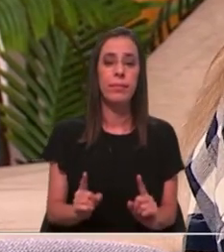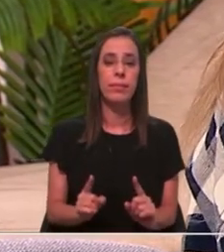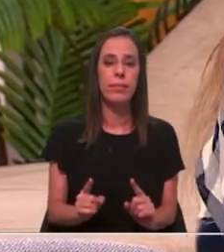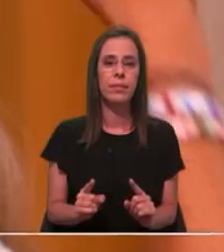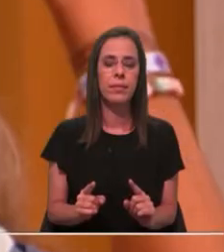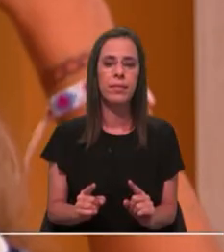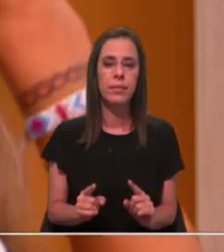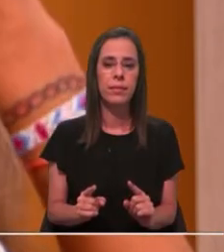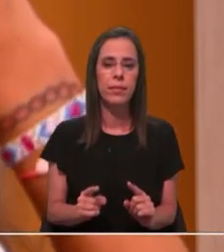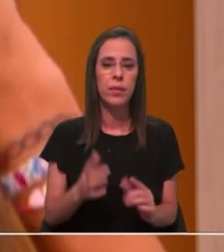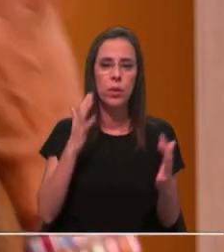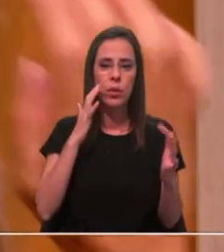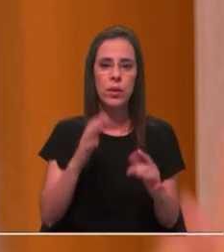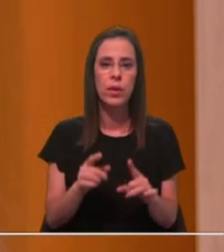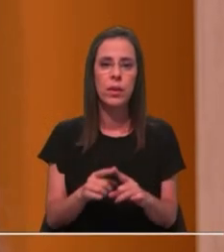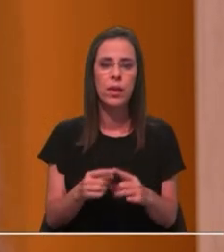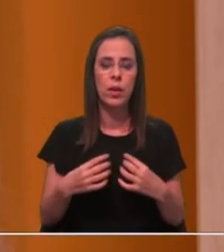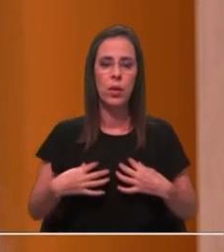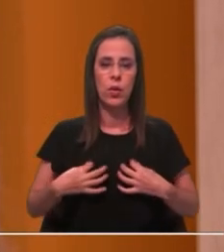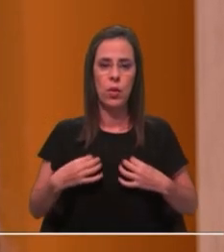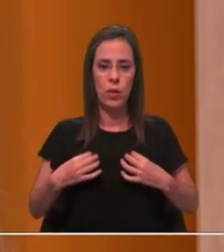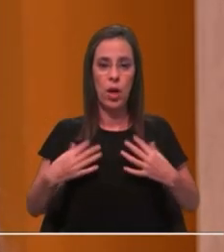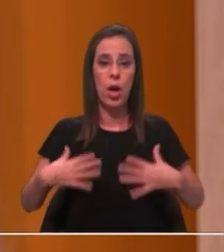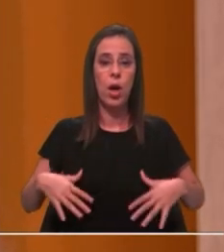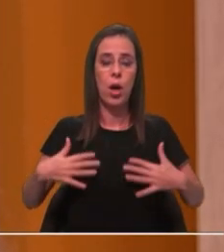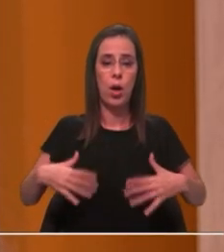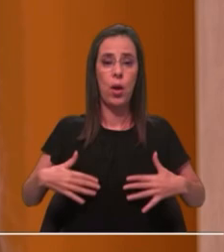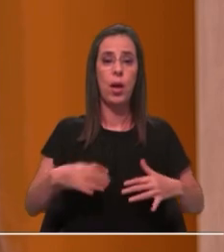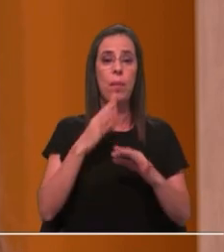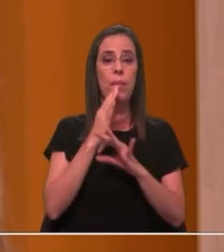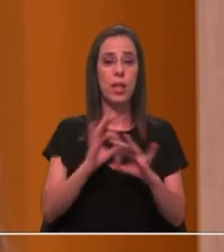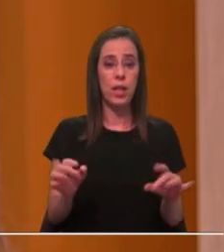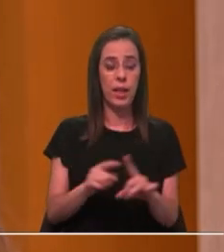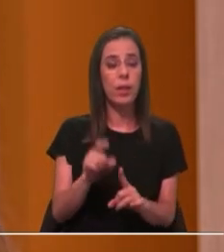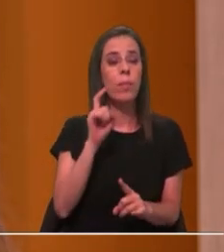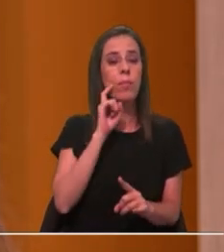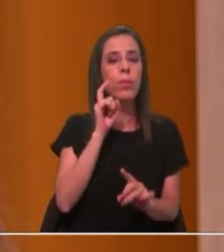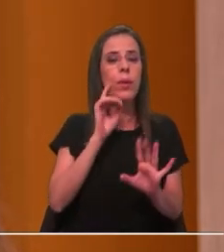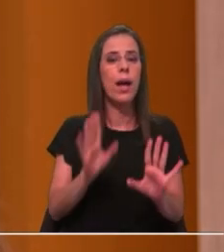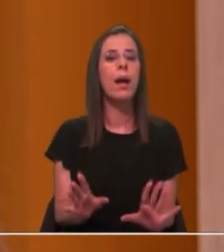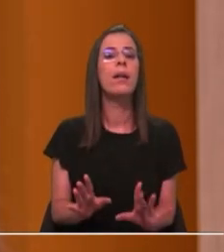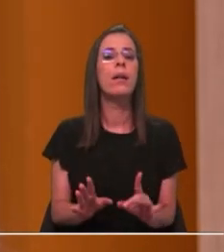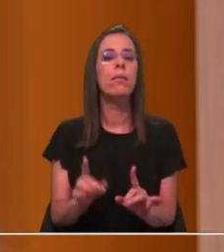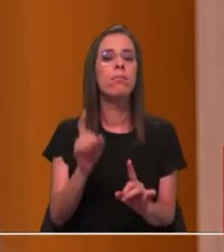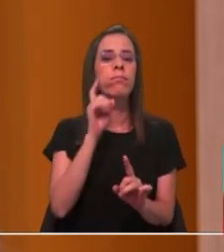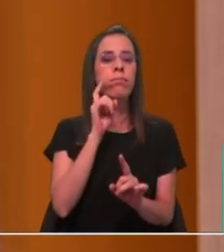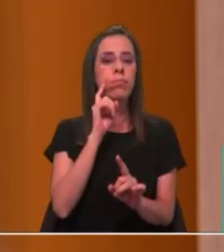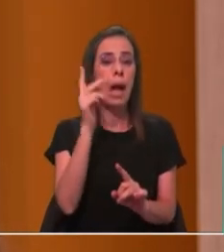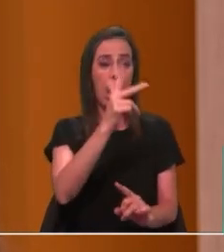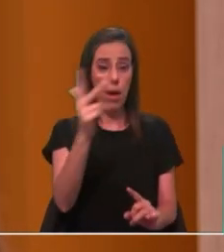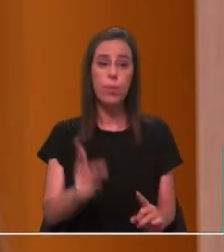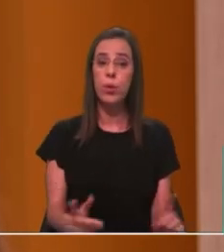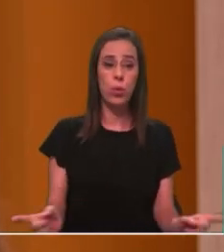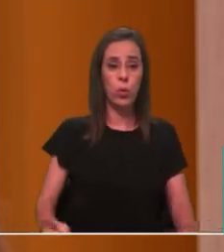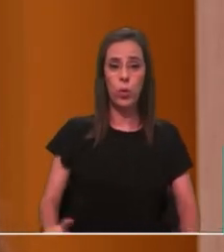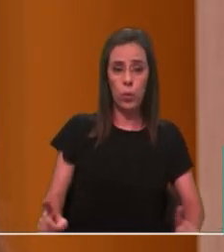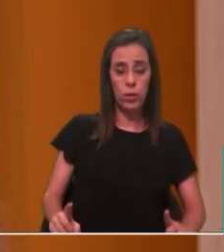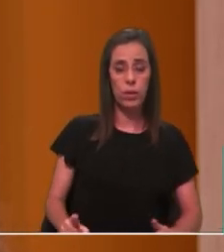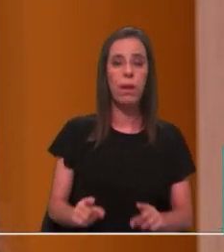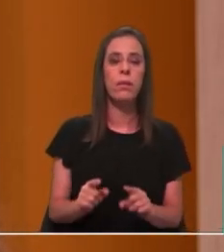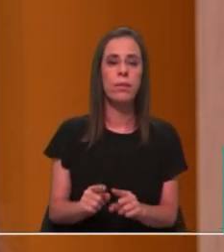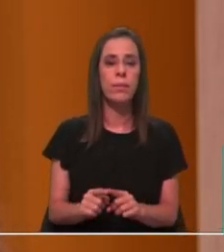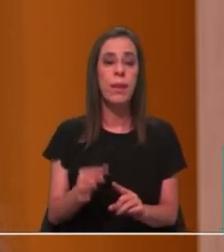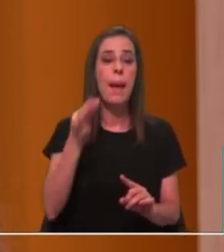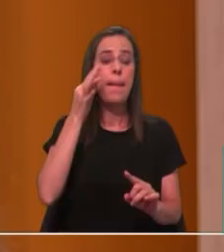não estamos mesmo. É claro que os têxteis, o vestuário são uma excelente proteção, mas não é uma proteção absoluta. Portanto, não só